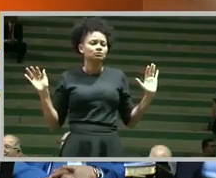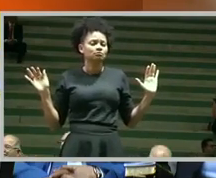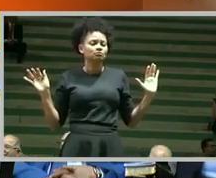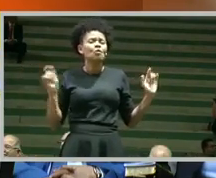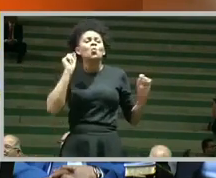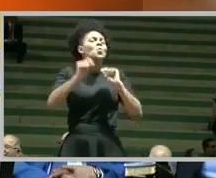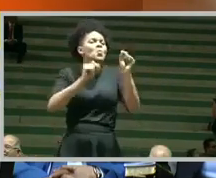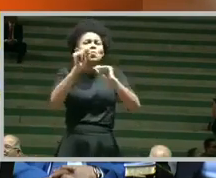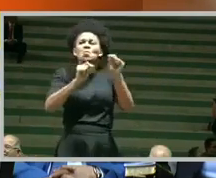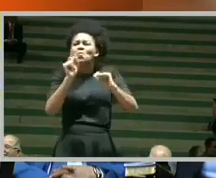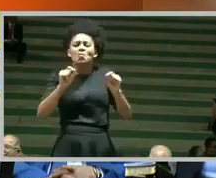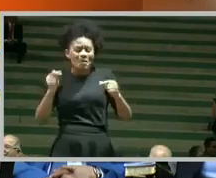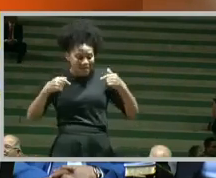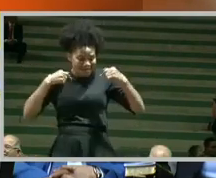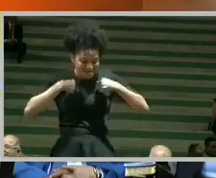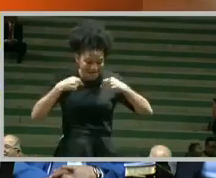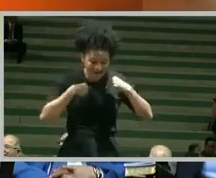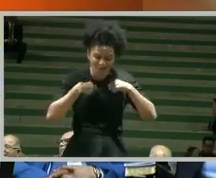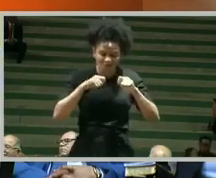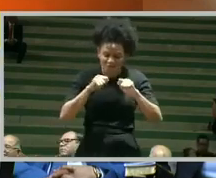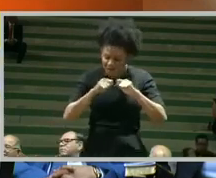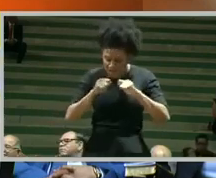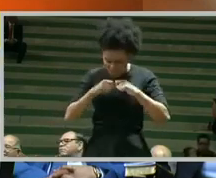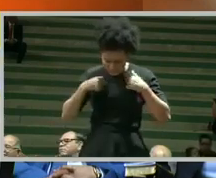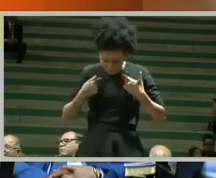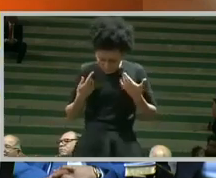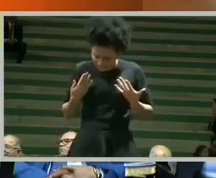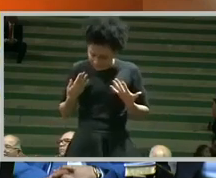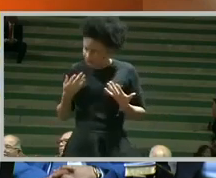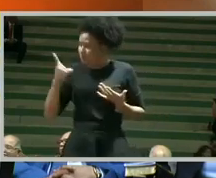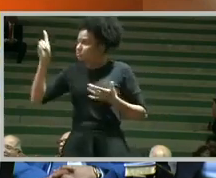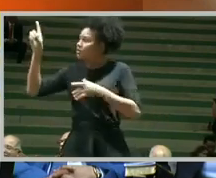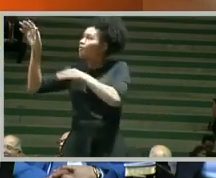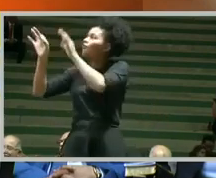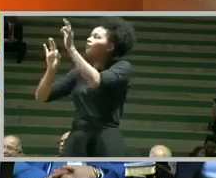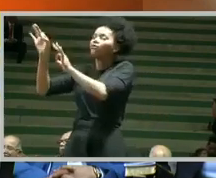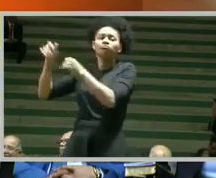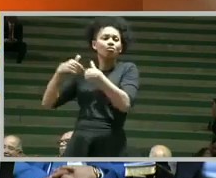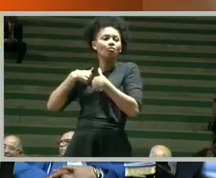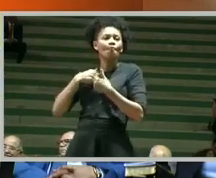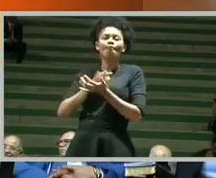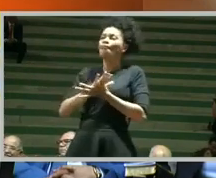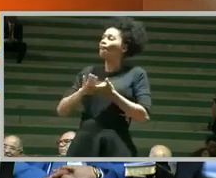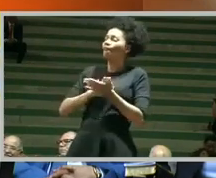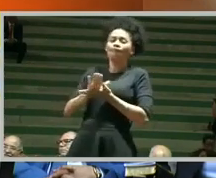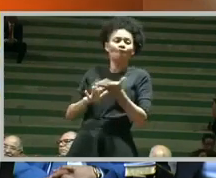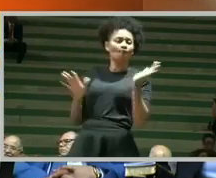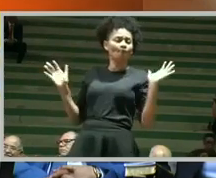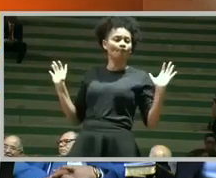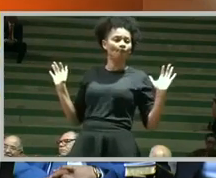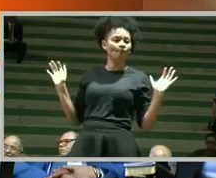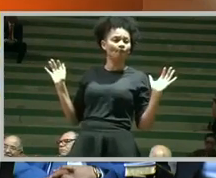O que é que eu faço quando Deus faz? Nada.